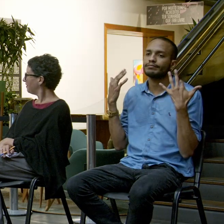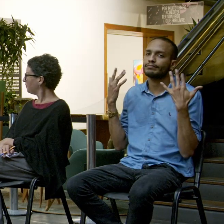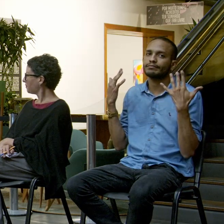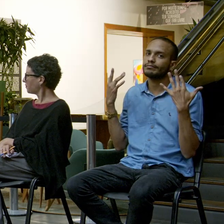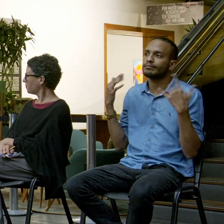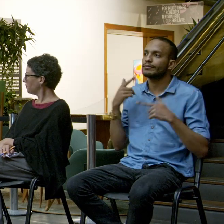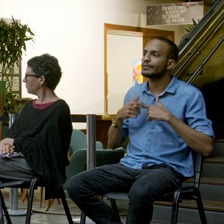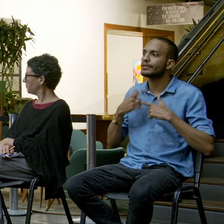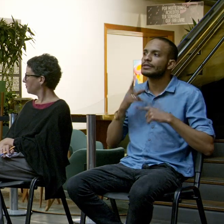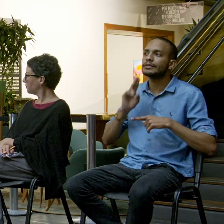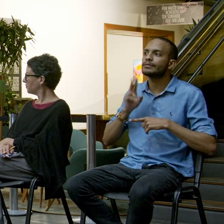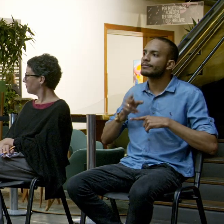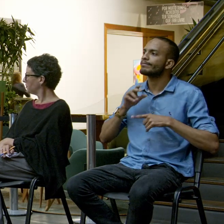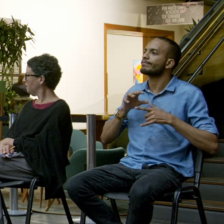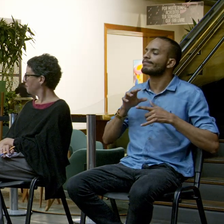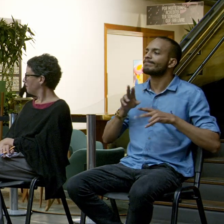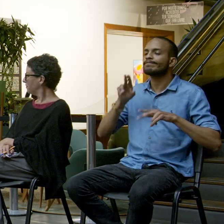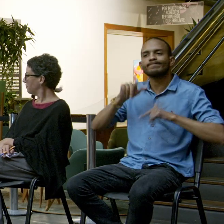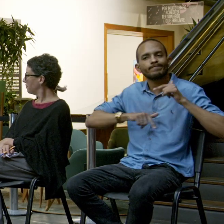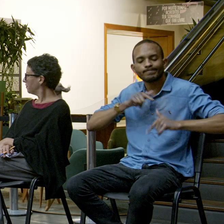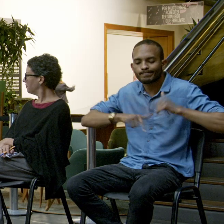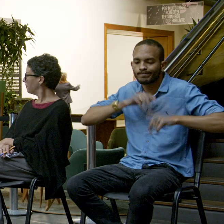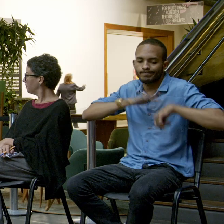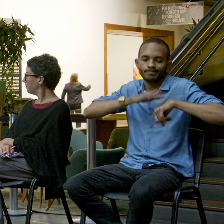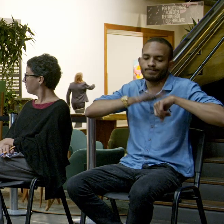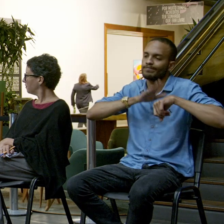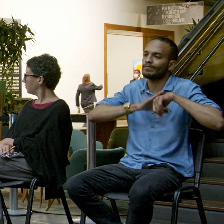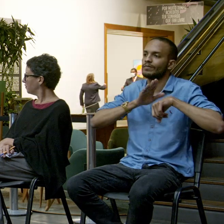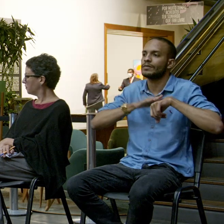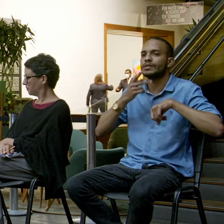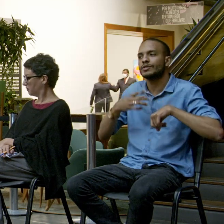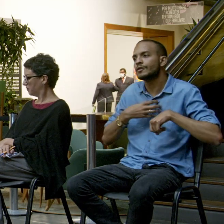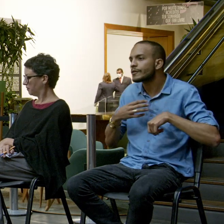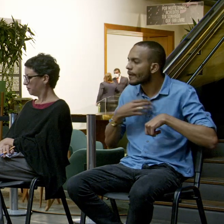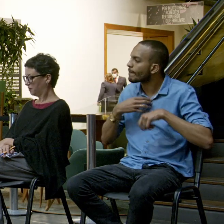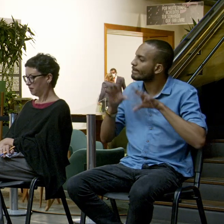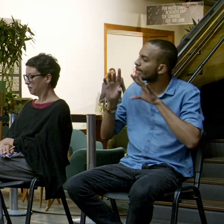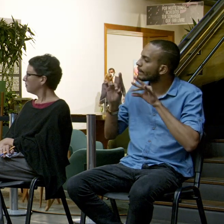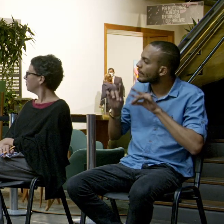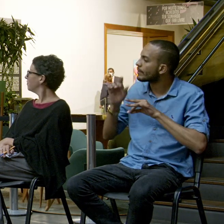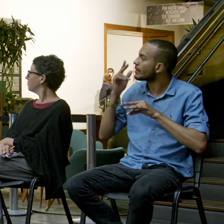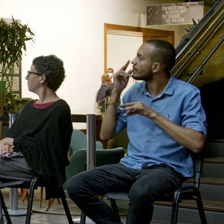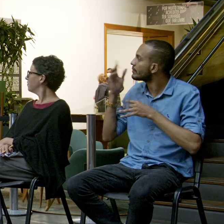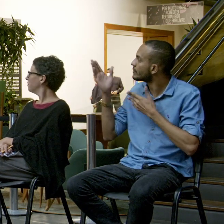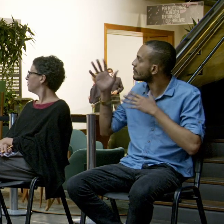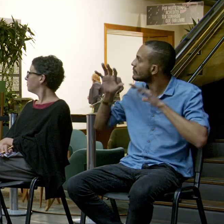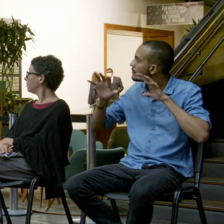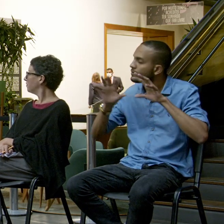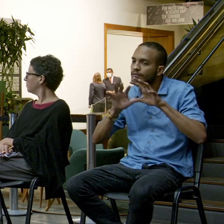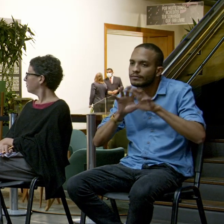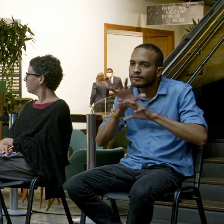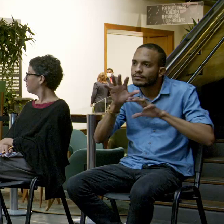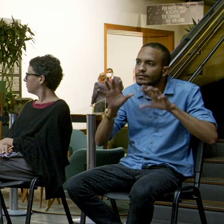assim. Então, esse ato de tatear, eu acho que é uma maneira dela de se